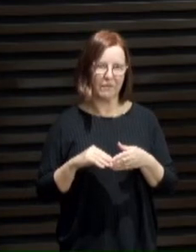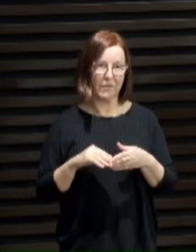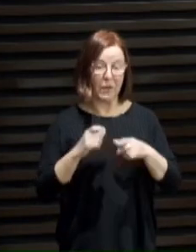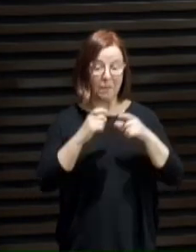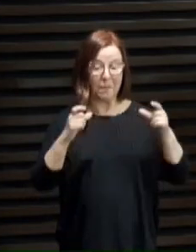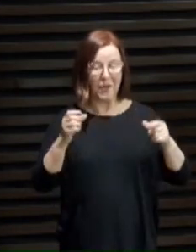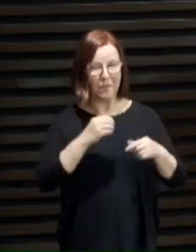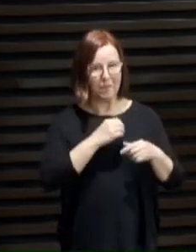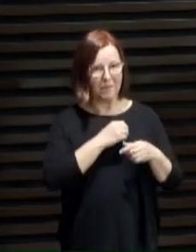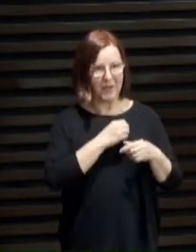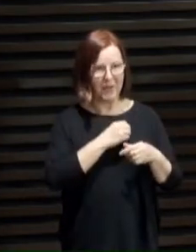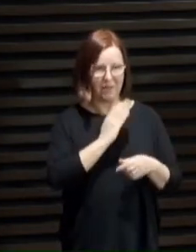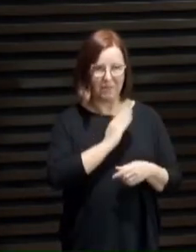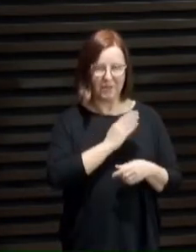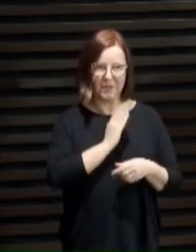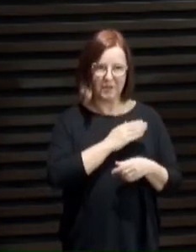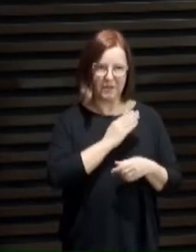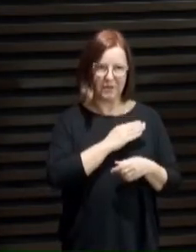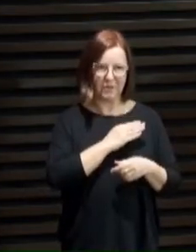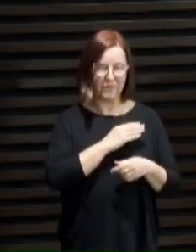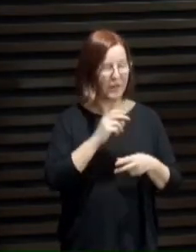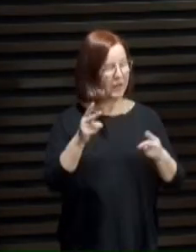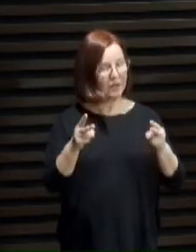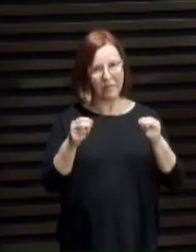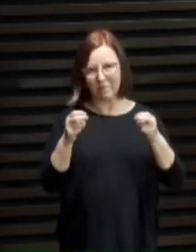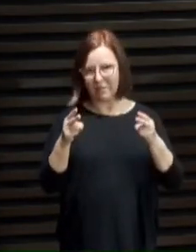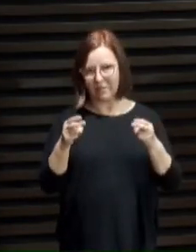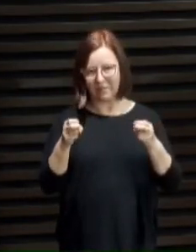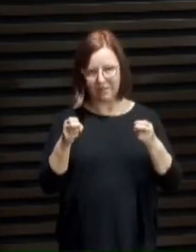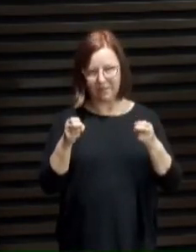corações é não perceber